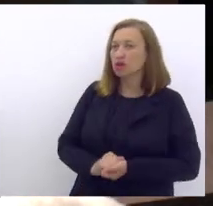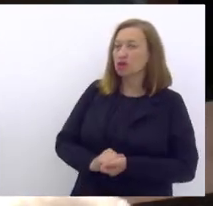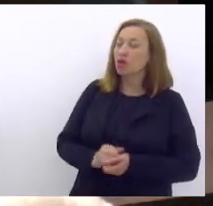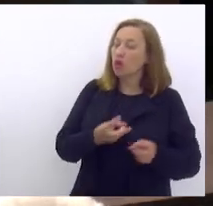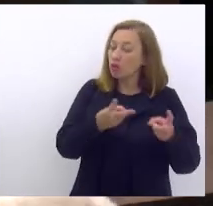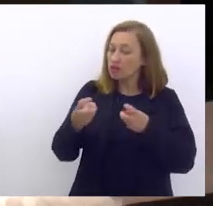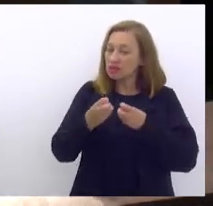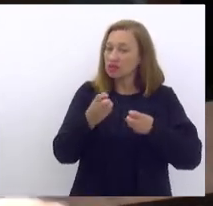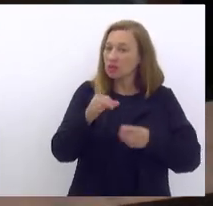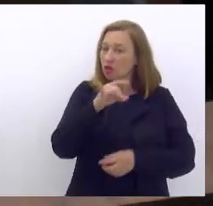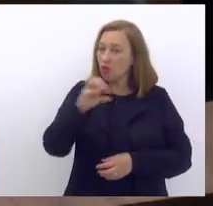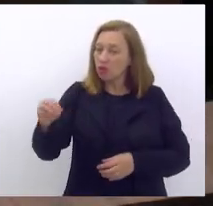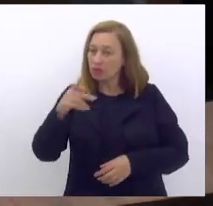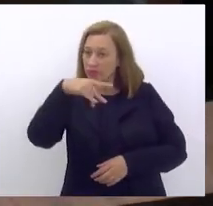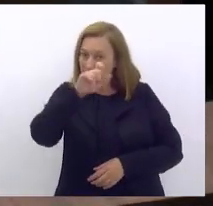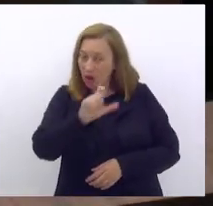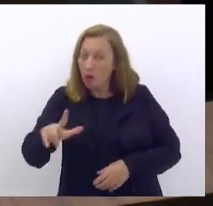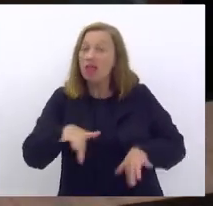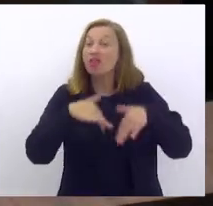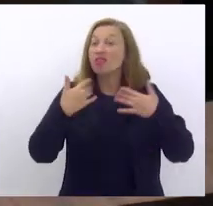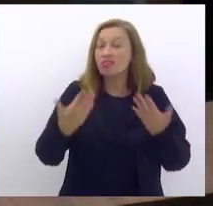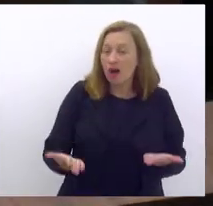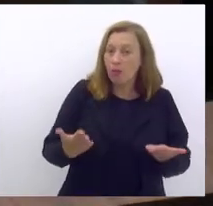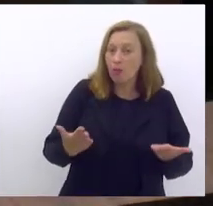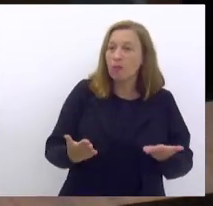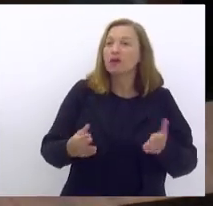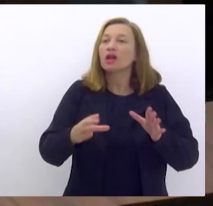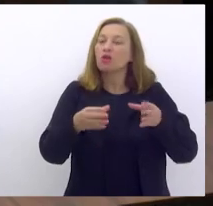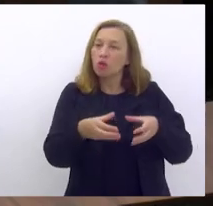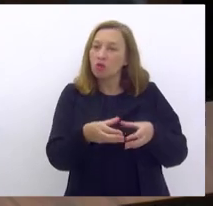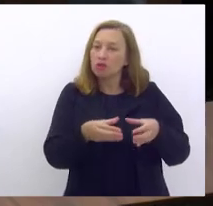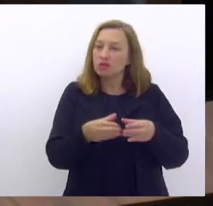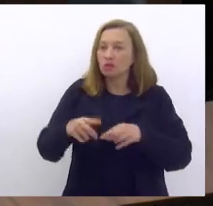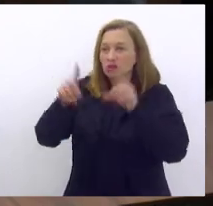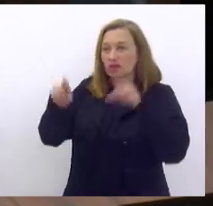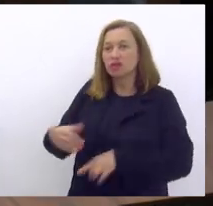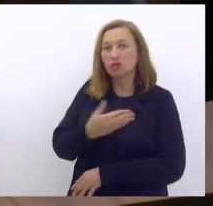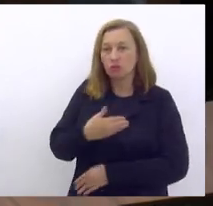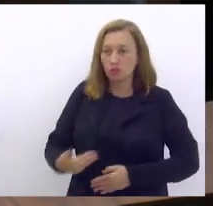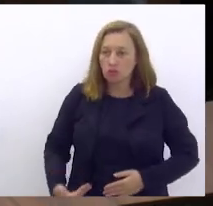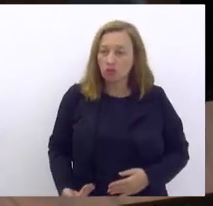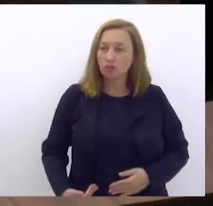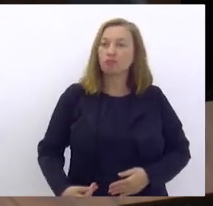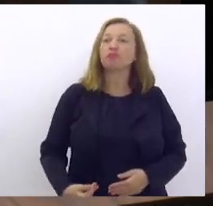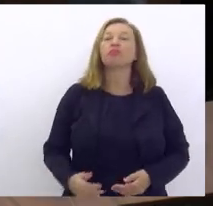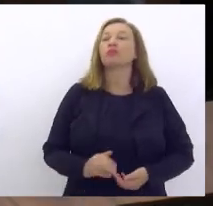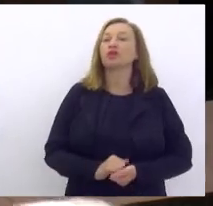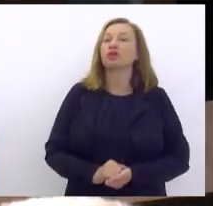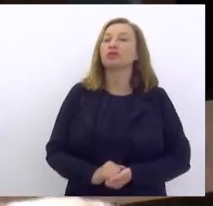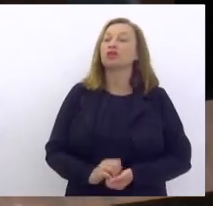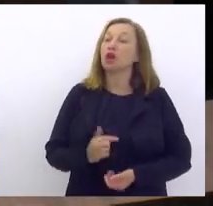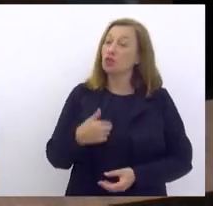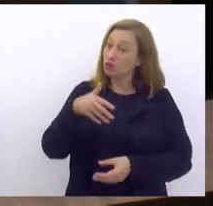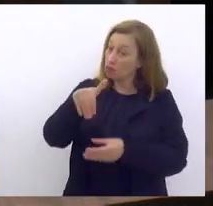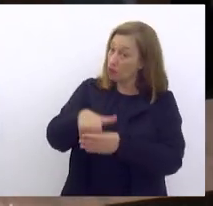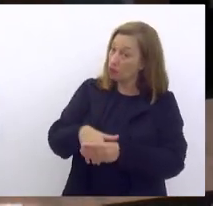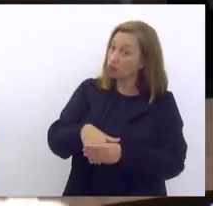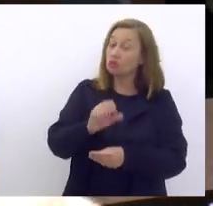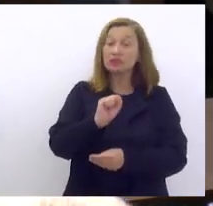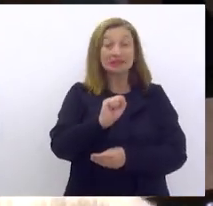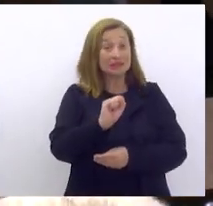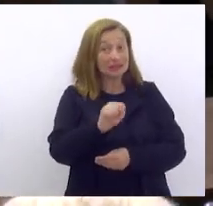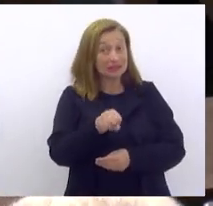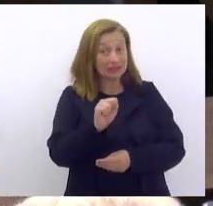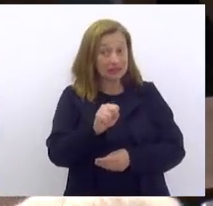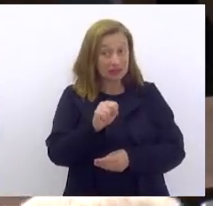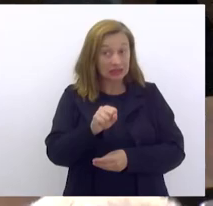o Código de Processo Penal. Então, pela Comissão de Servidores Públicos, eu vou dar aqui o voto favorável